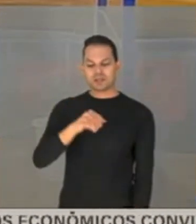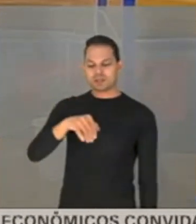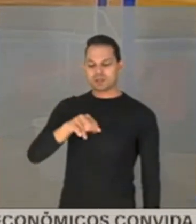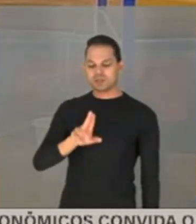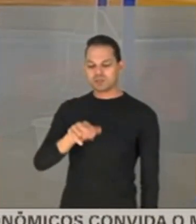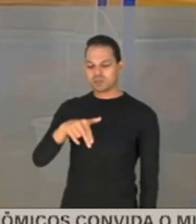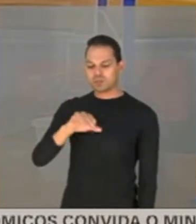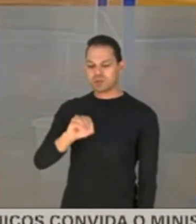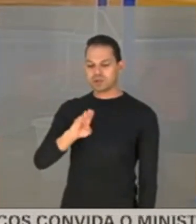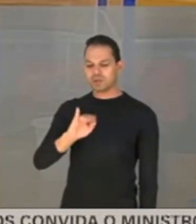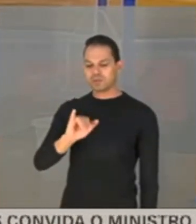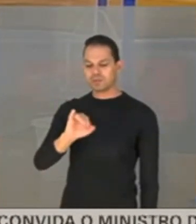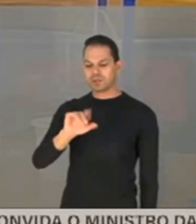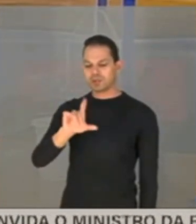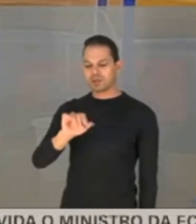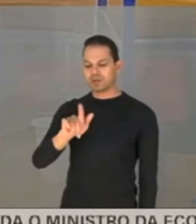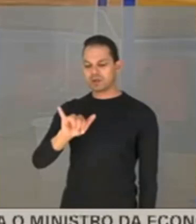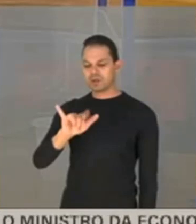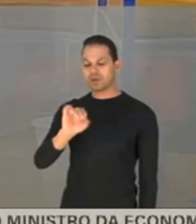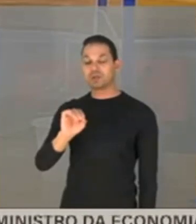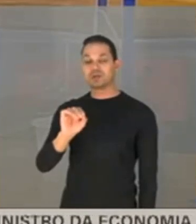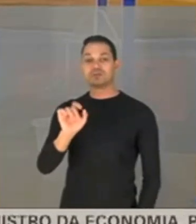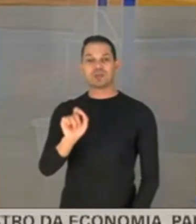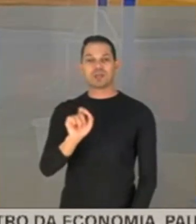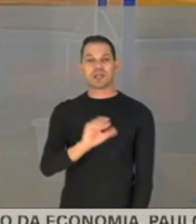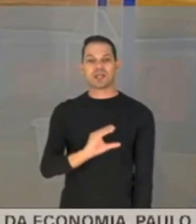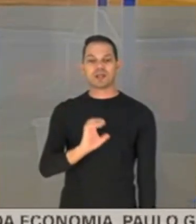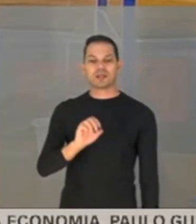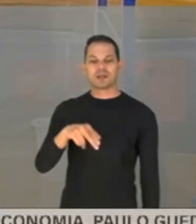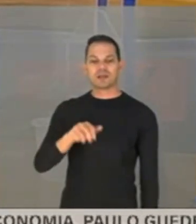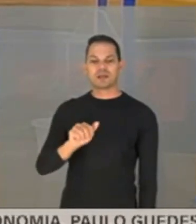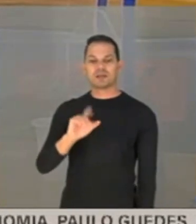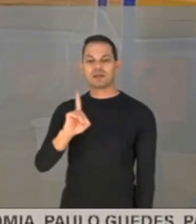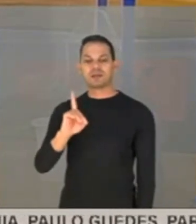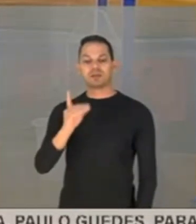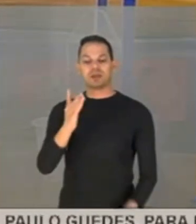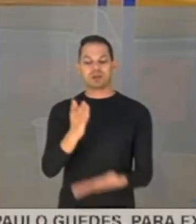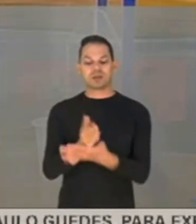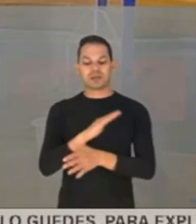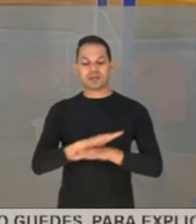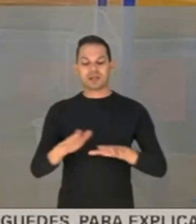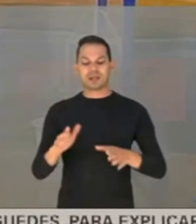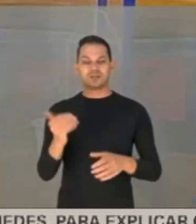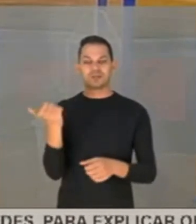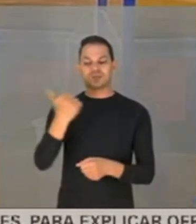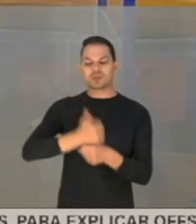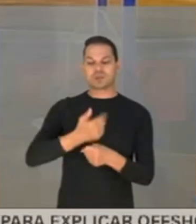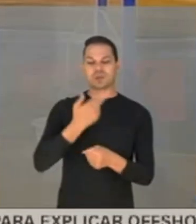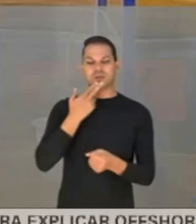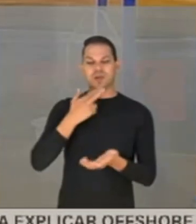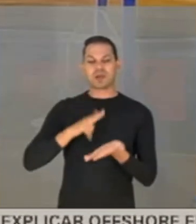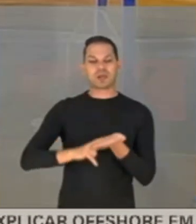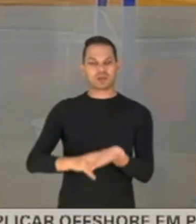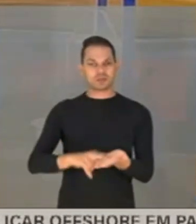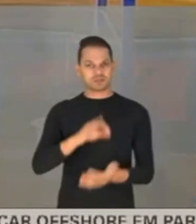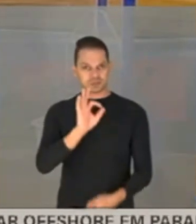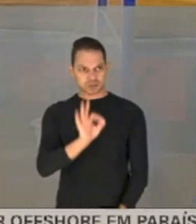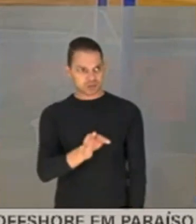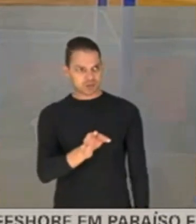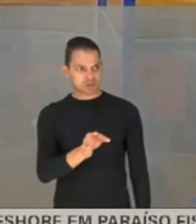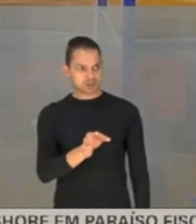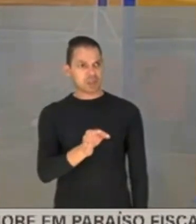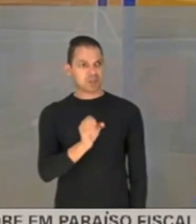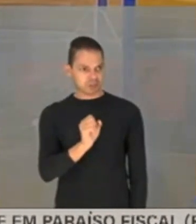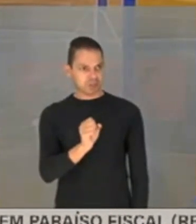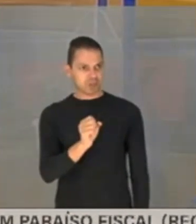Imunobiológicos, a SENAD, seria extinto para que os Correios assumissem tal serviço? Sim, Posso sim.